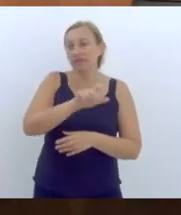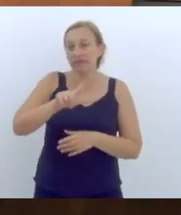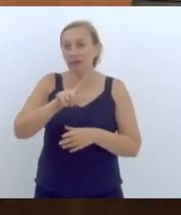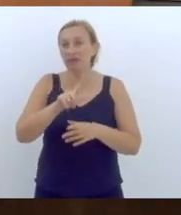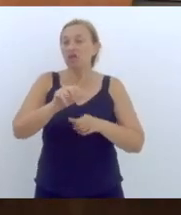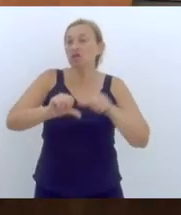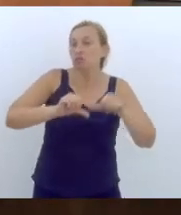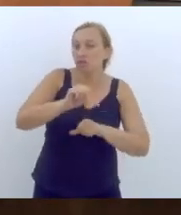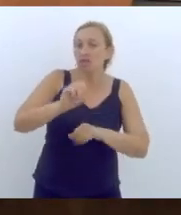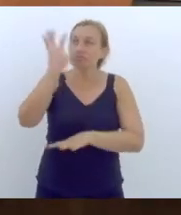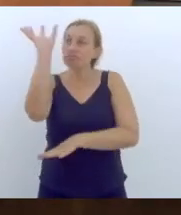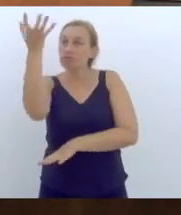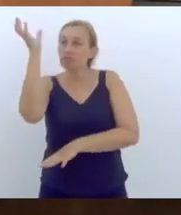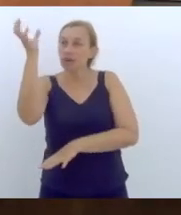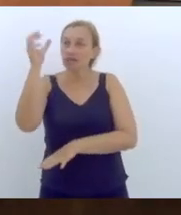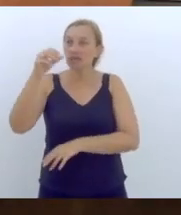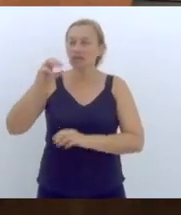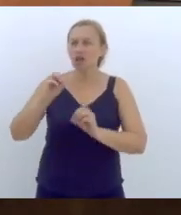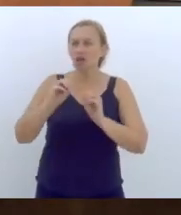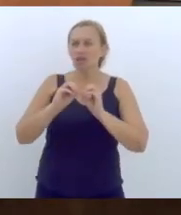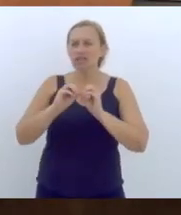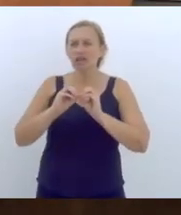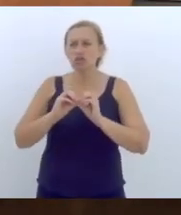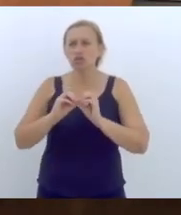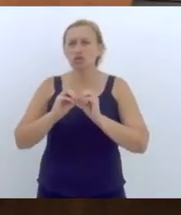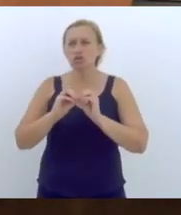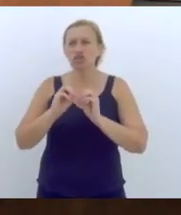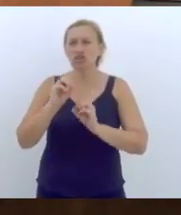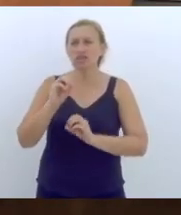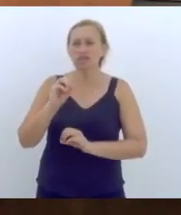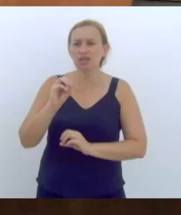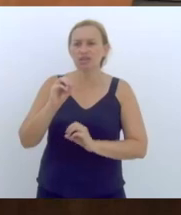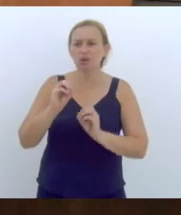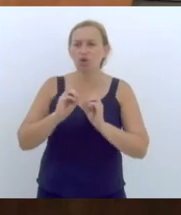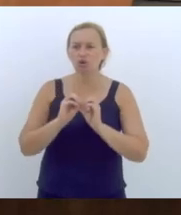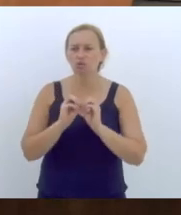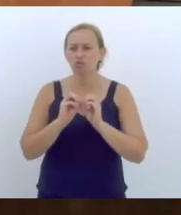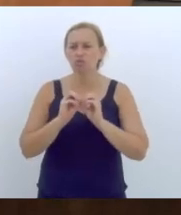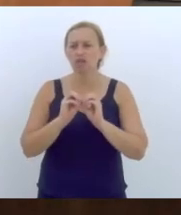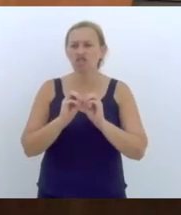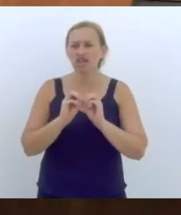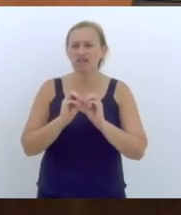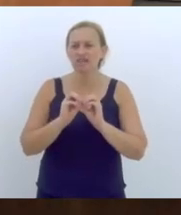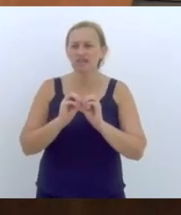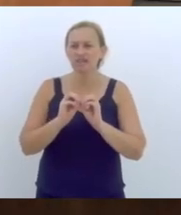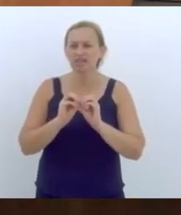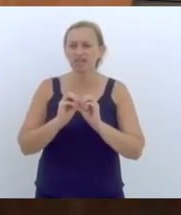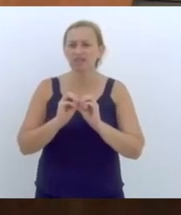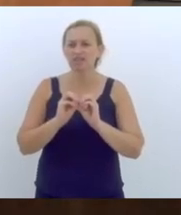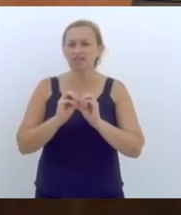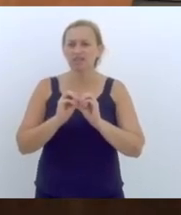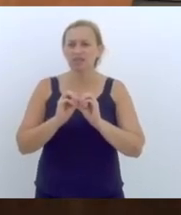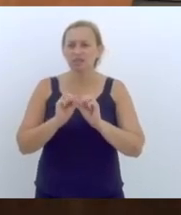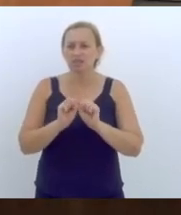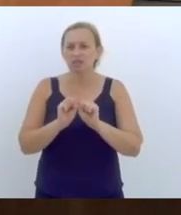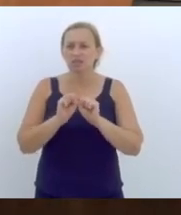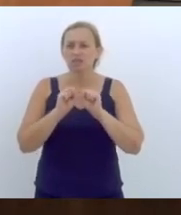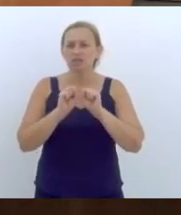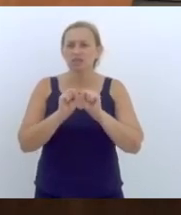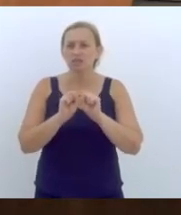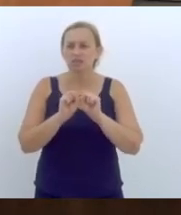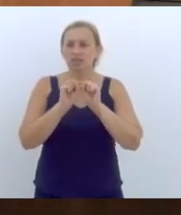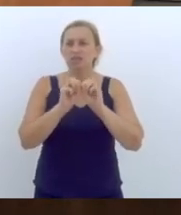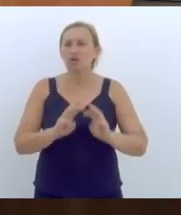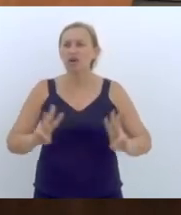mudanças climáticas da ONU, que alertam sobre a necessidade da gente reduzir as emissões de gases do efeito estufa e a